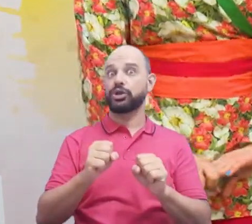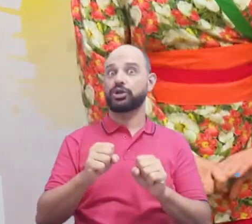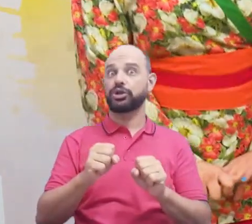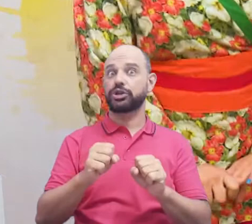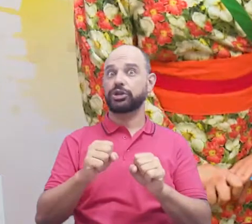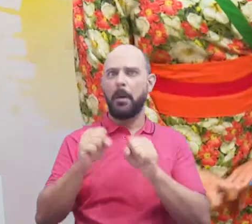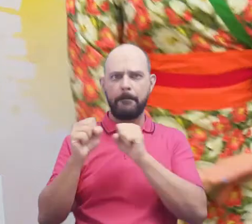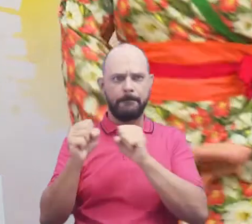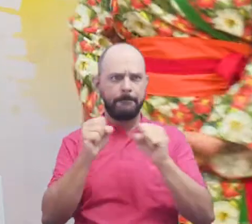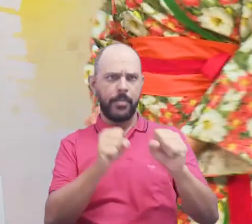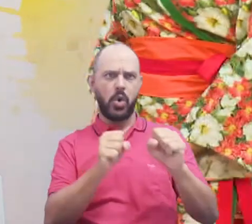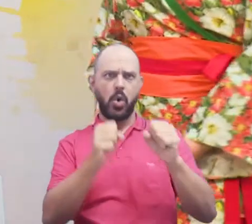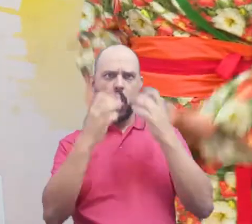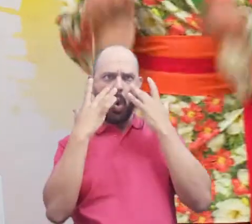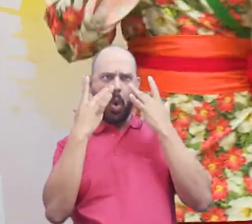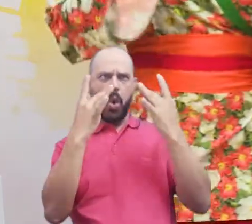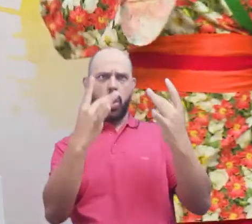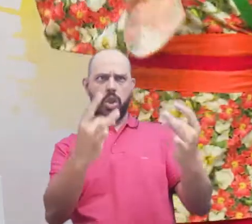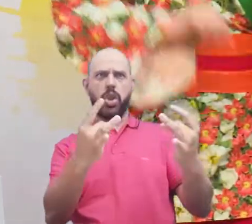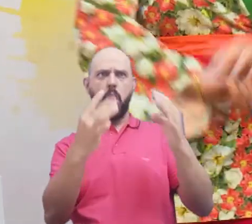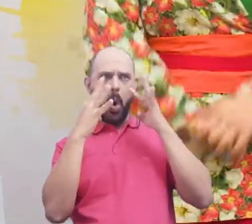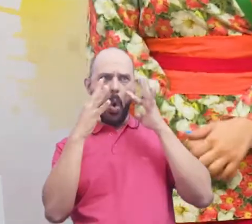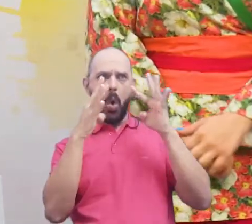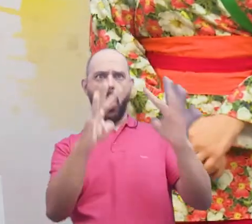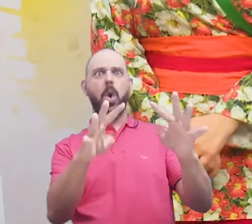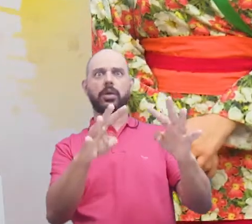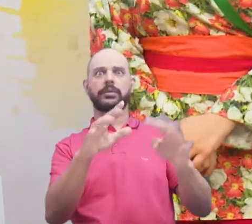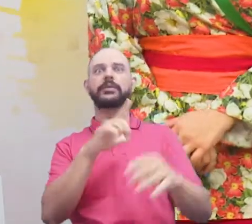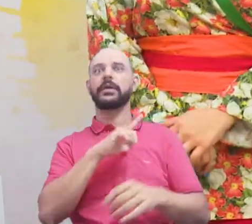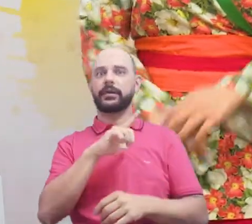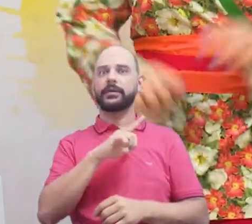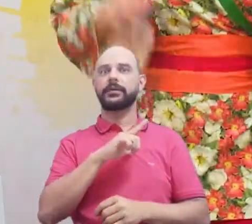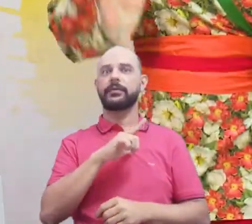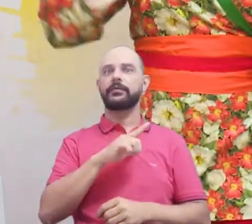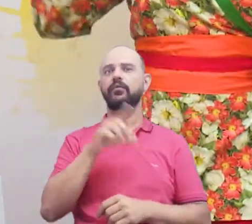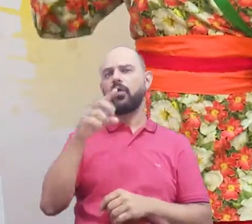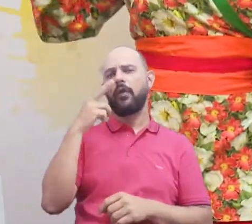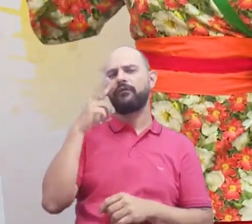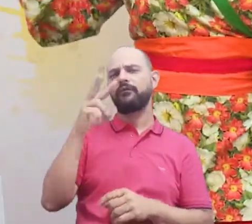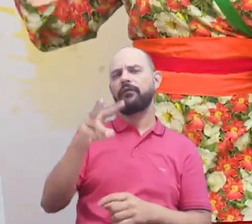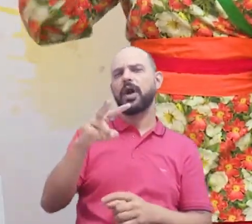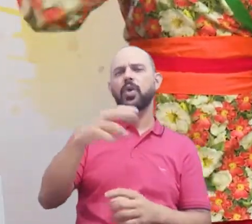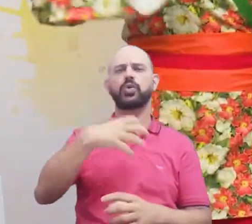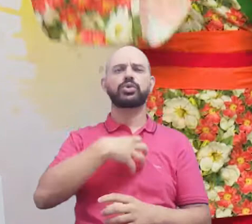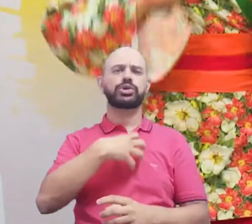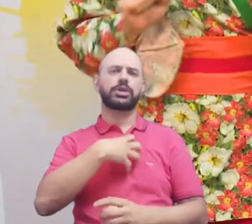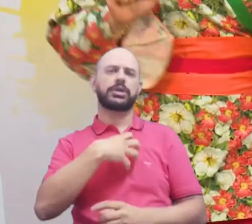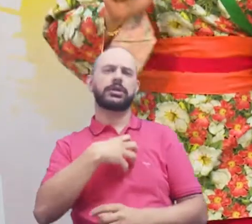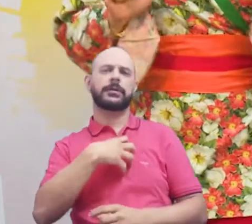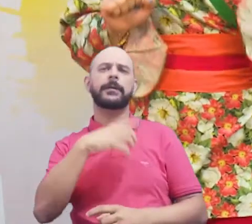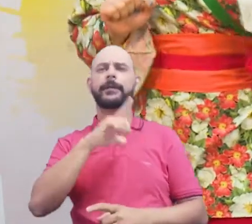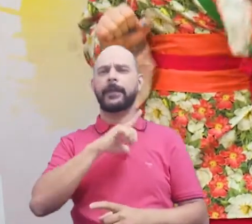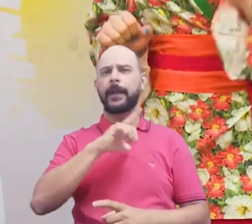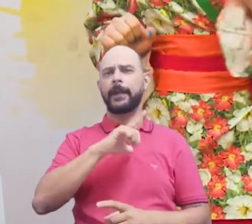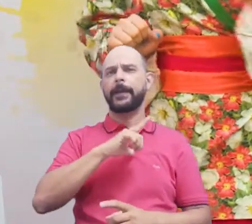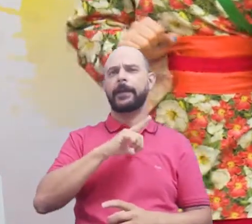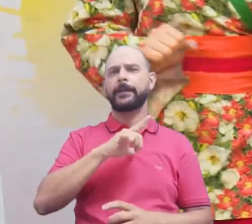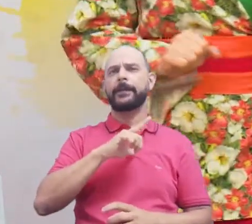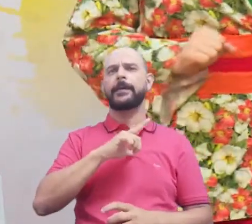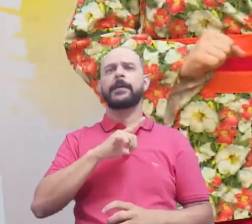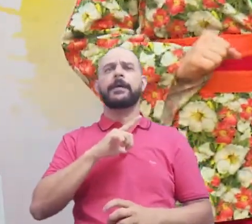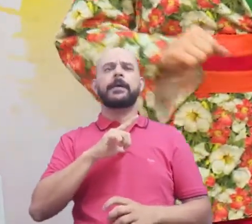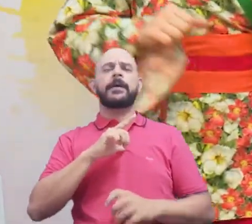atrair nossos olhos. Olhe para as formas. Nós estamos cercados de formas e estruturas. E